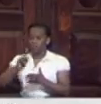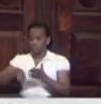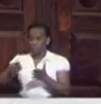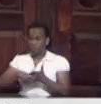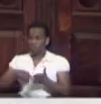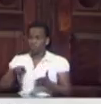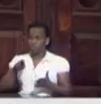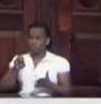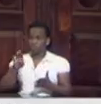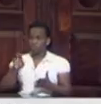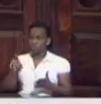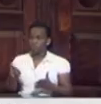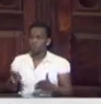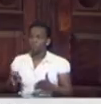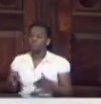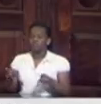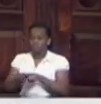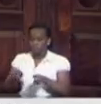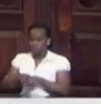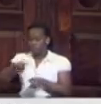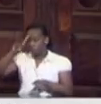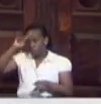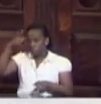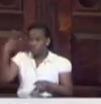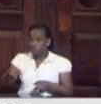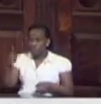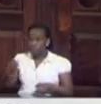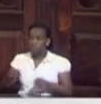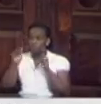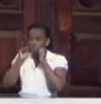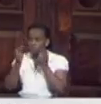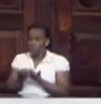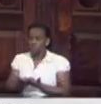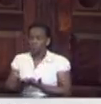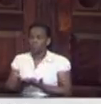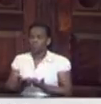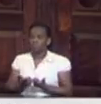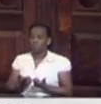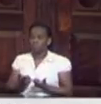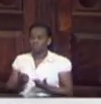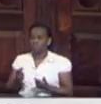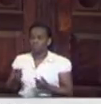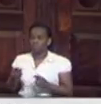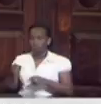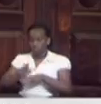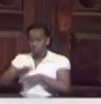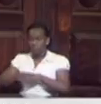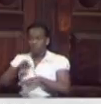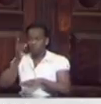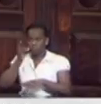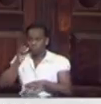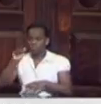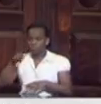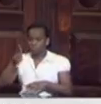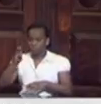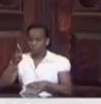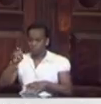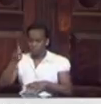repeto, também uma iniciativa deste parlamento, da lavra do deputado André Siciliano.